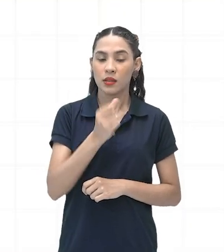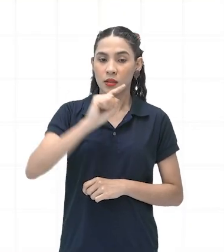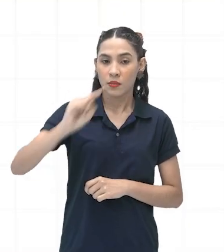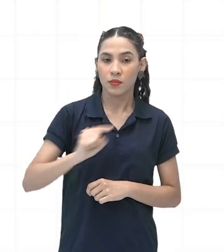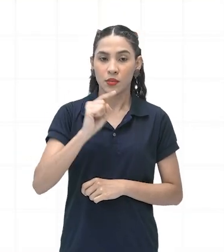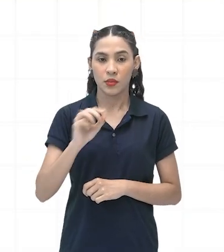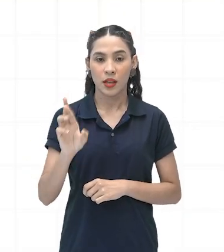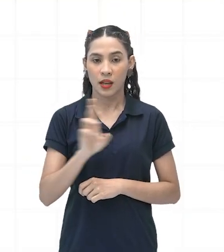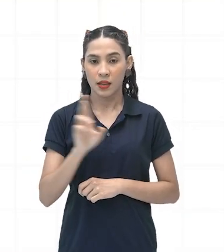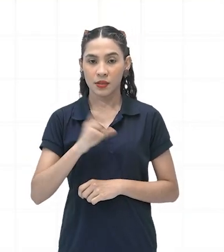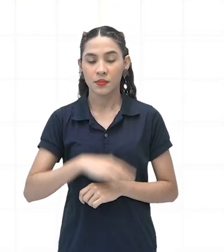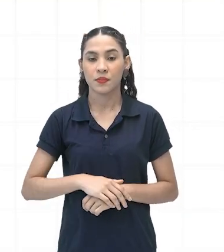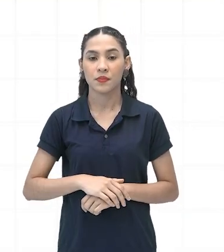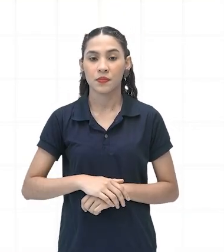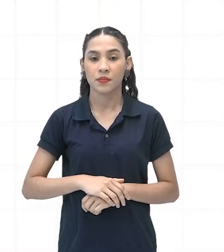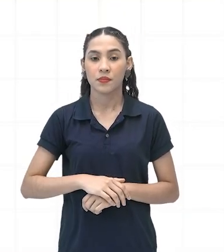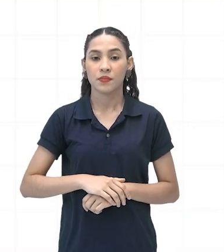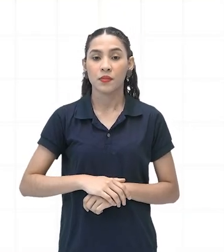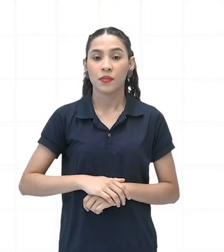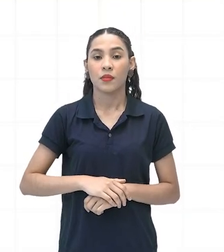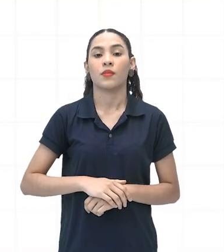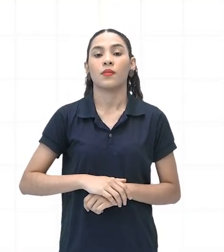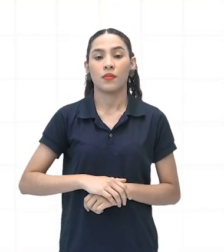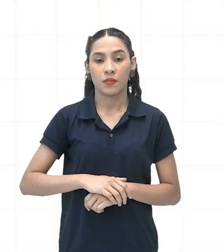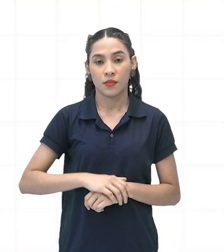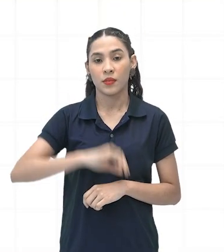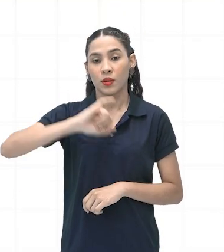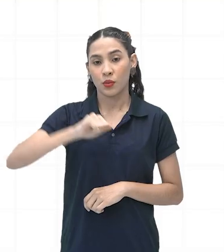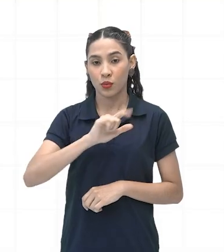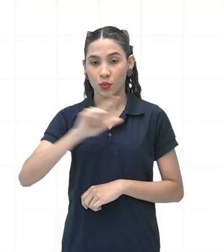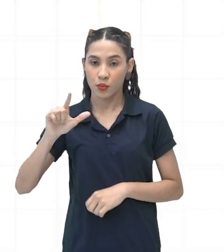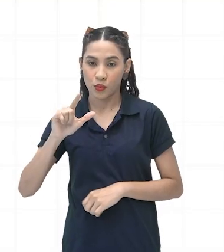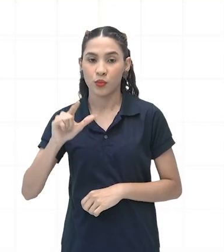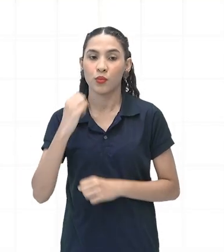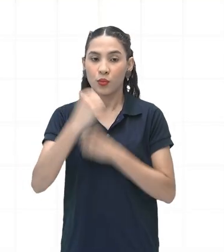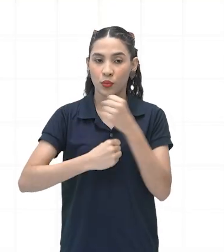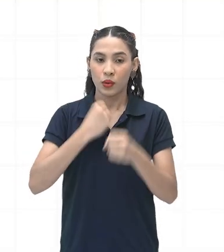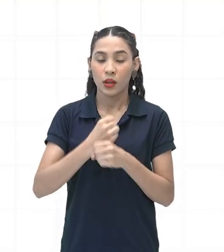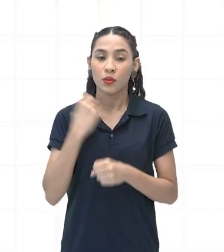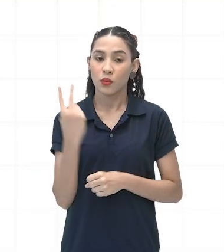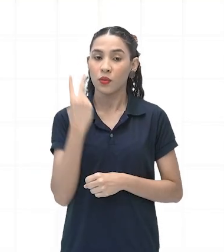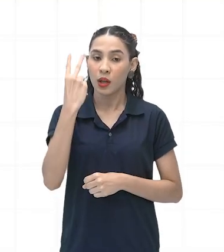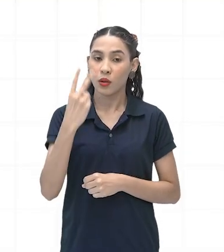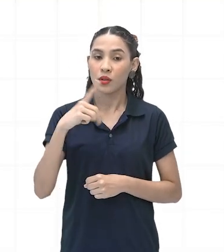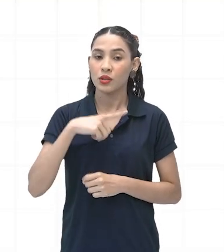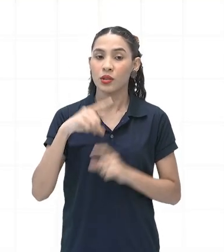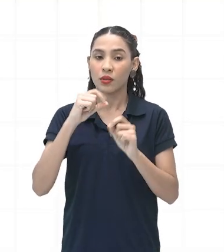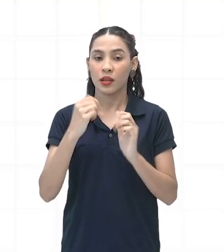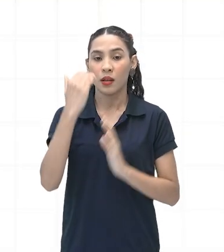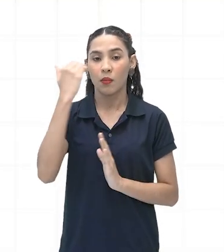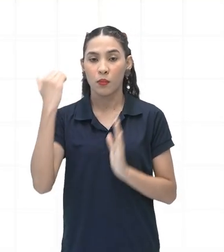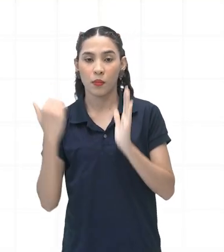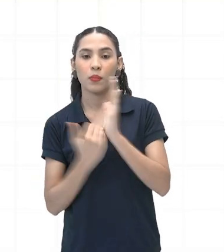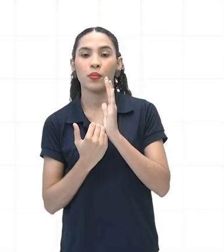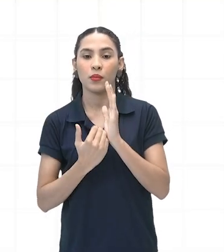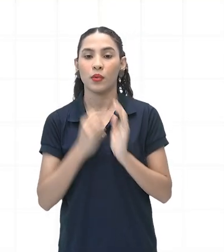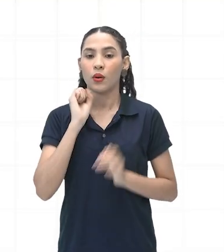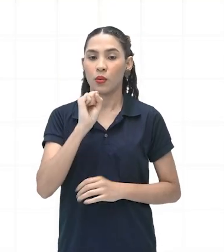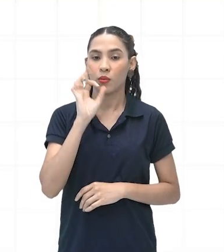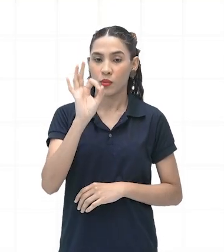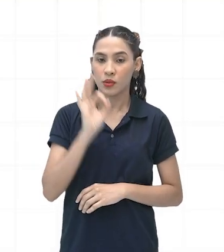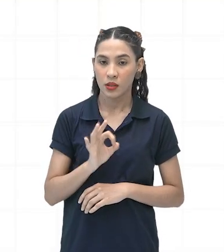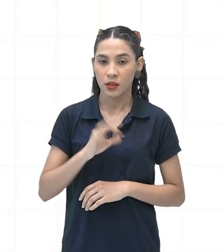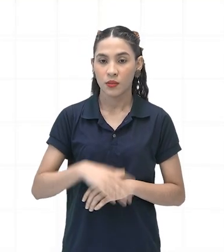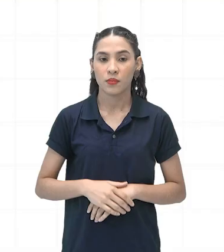em R$ 56.000. Em julho do mesmo ano, o valor do carro havia